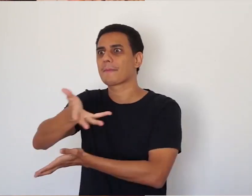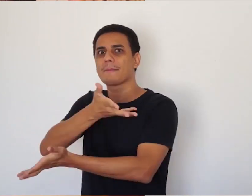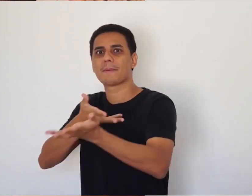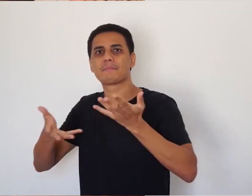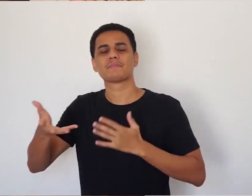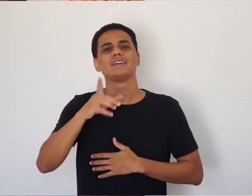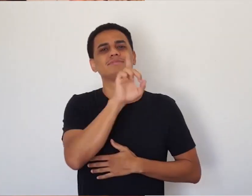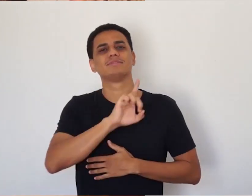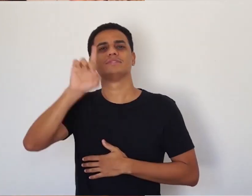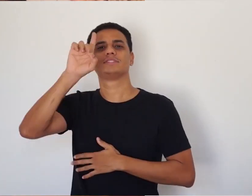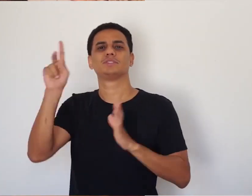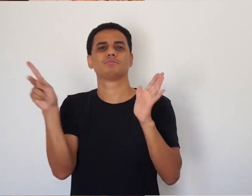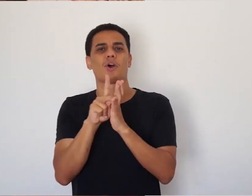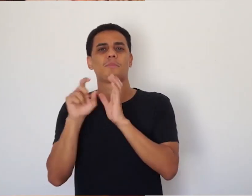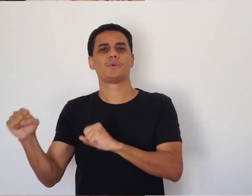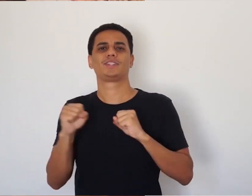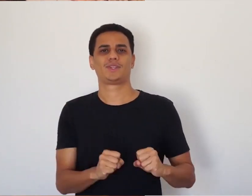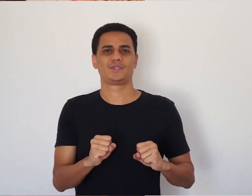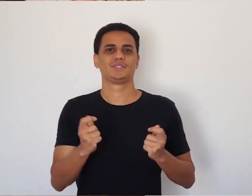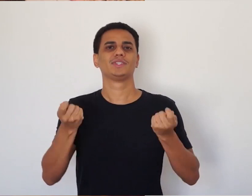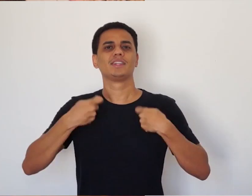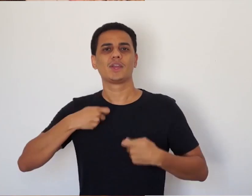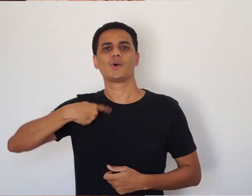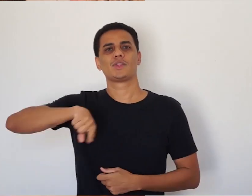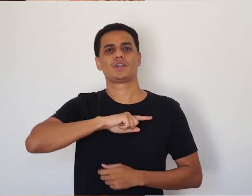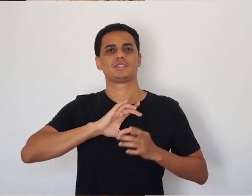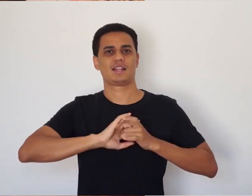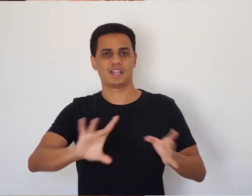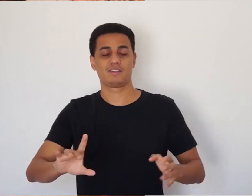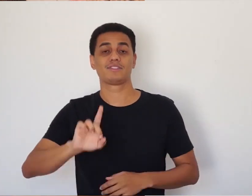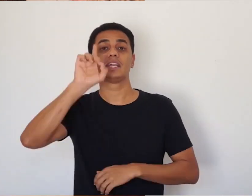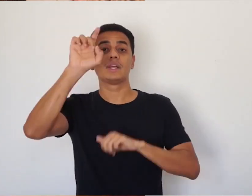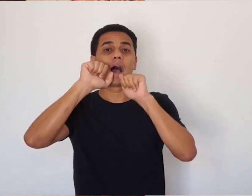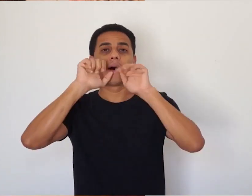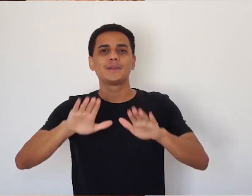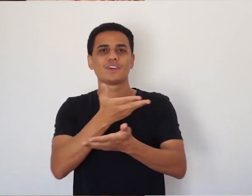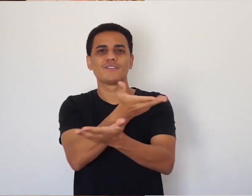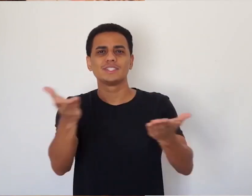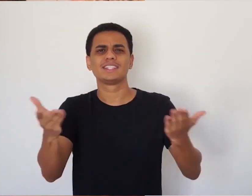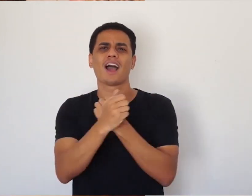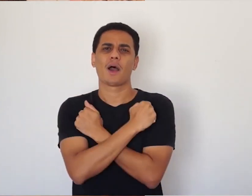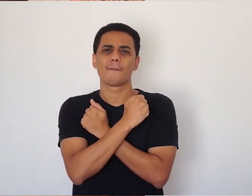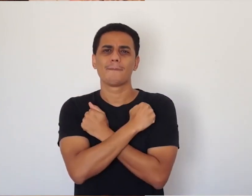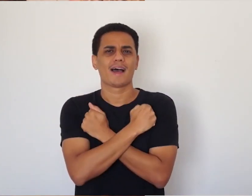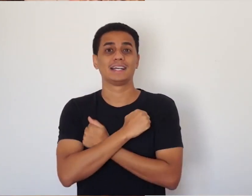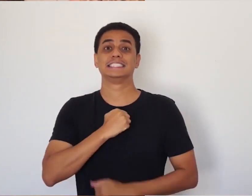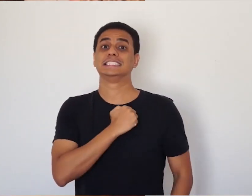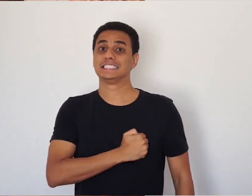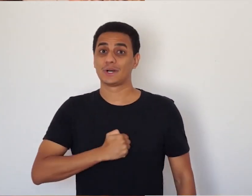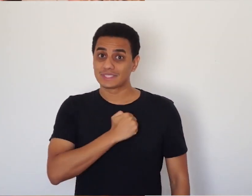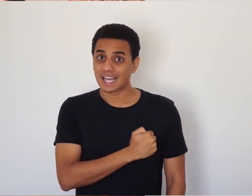histórias do poder do Deus Todo-Poderoso que nos libertou do pecado. Que Deus abençoe você,